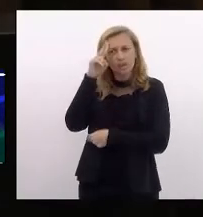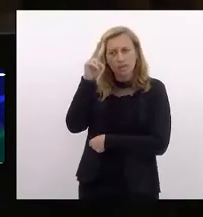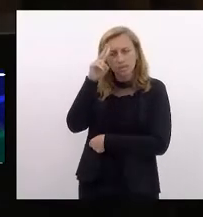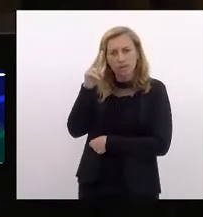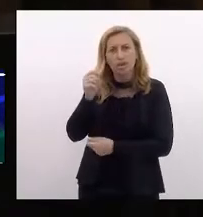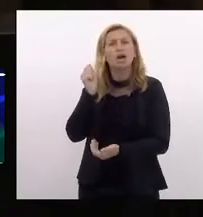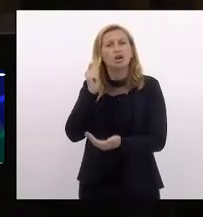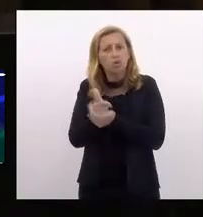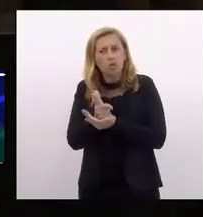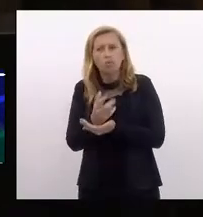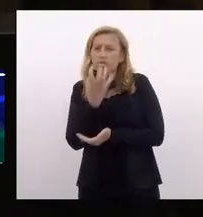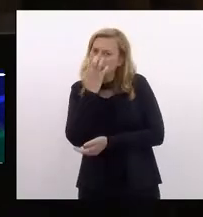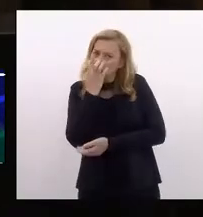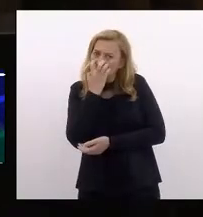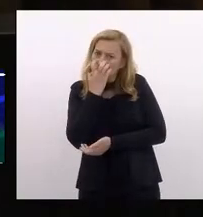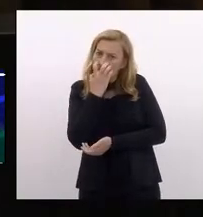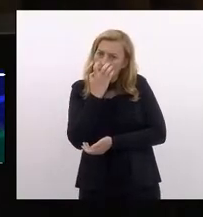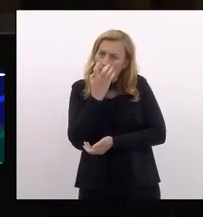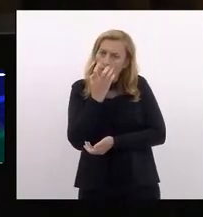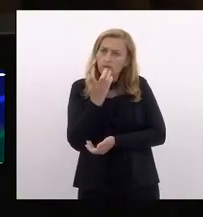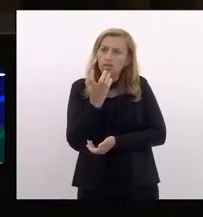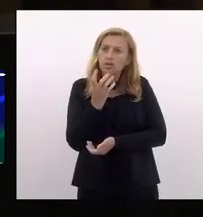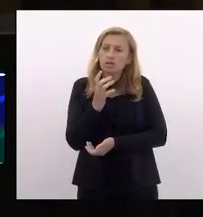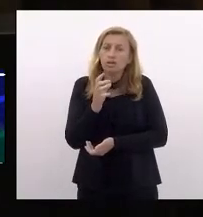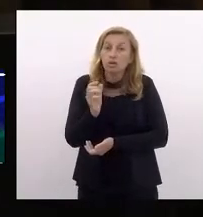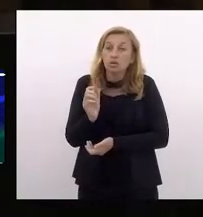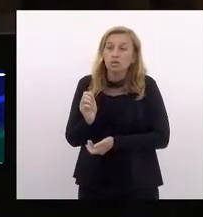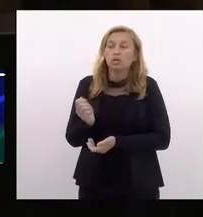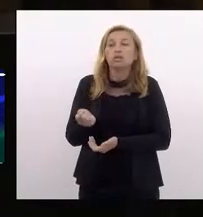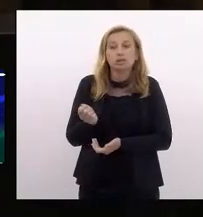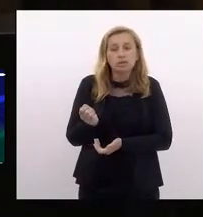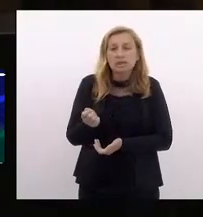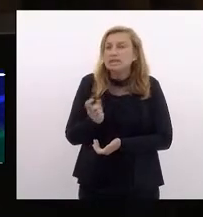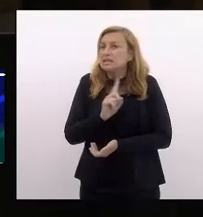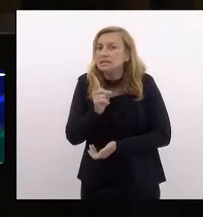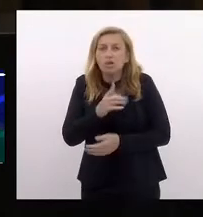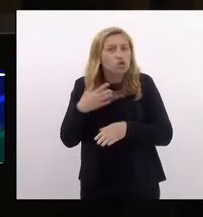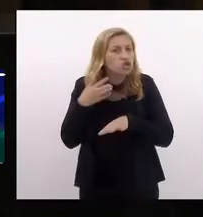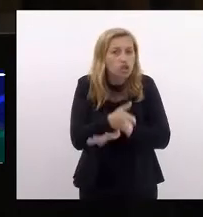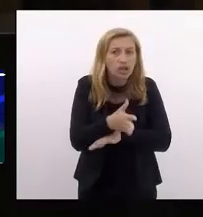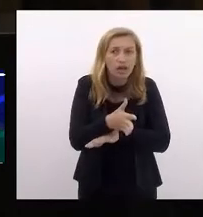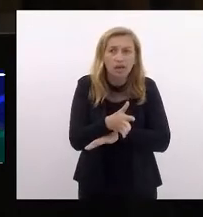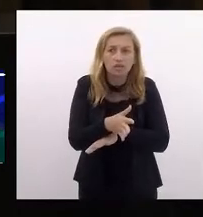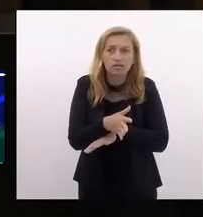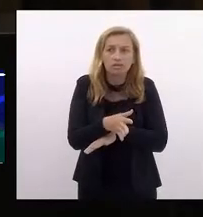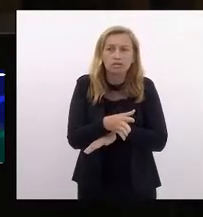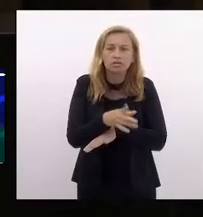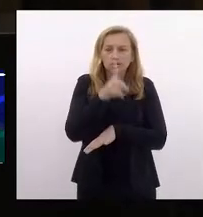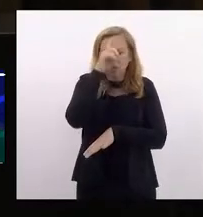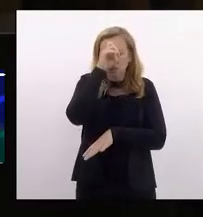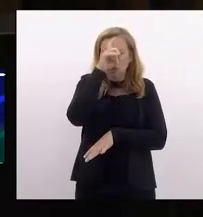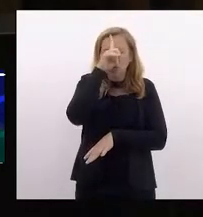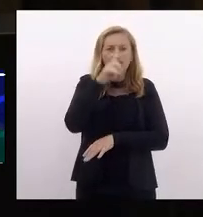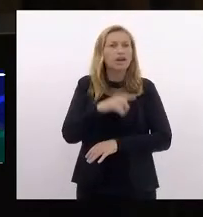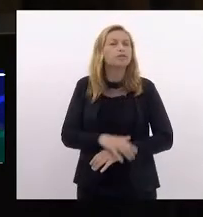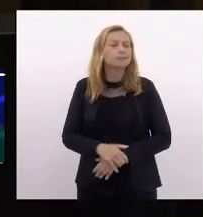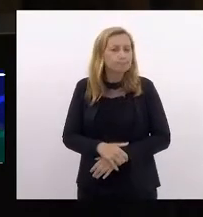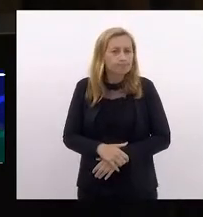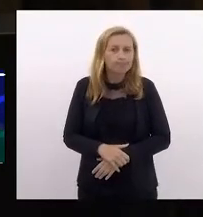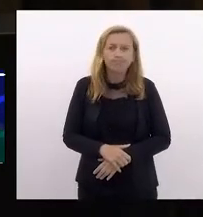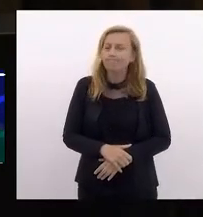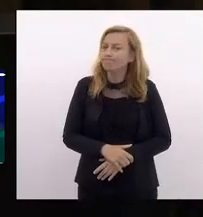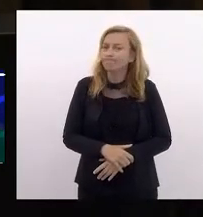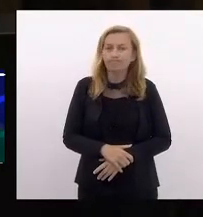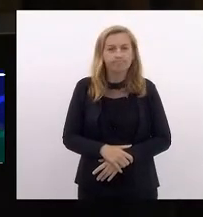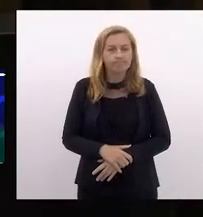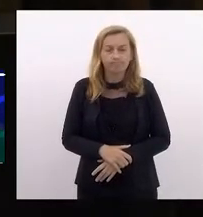a compra de respiradores superfaturados que não chegaram nas emergências em hospitais